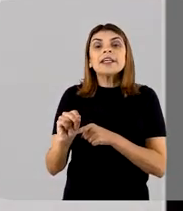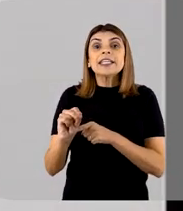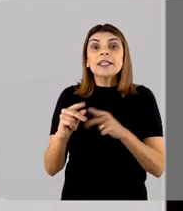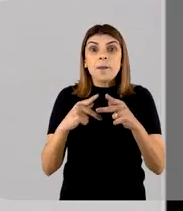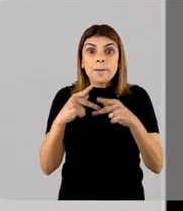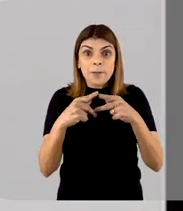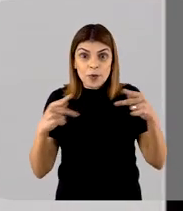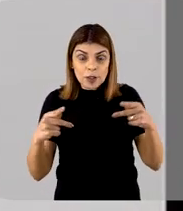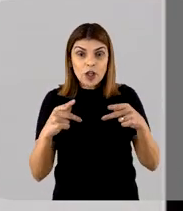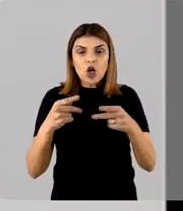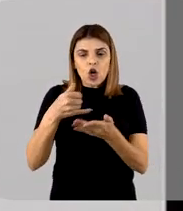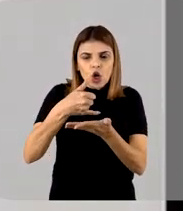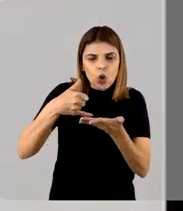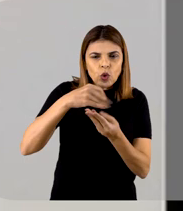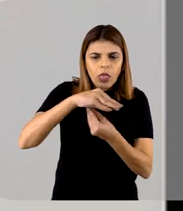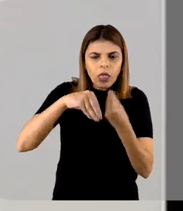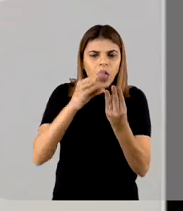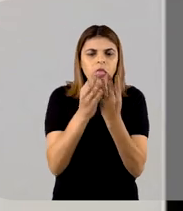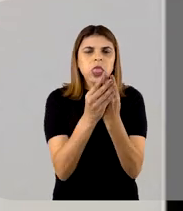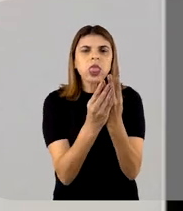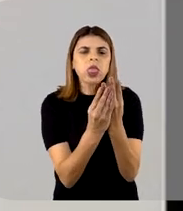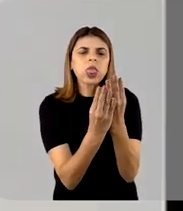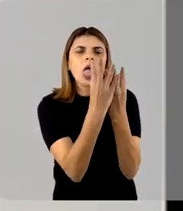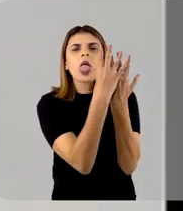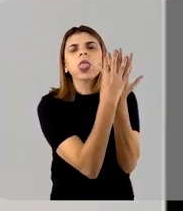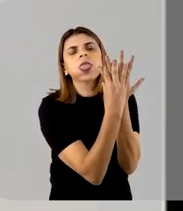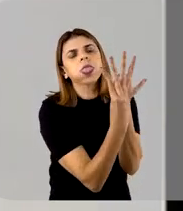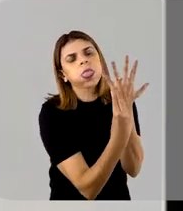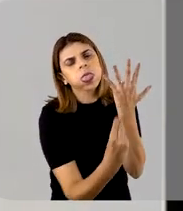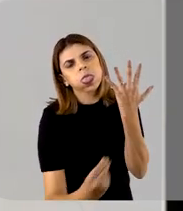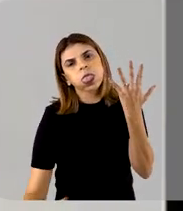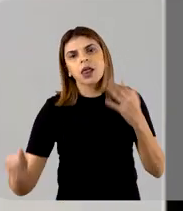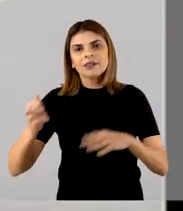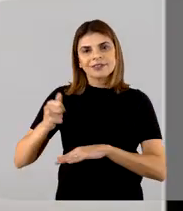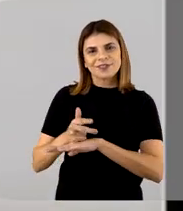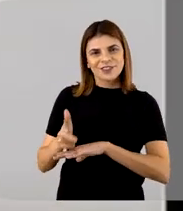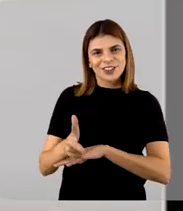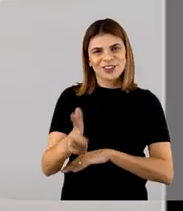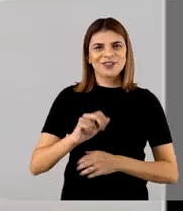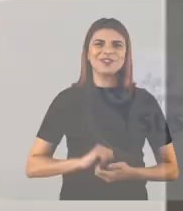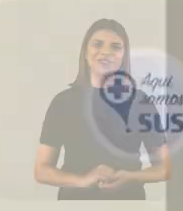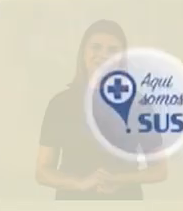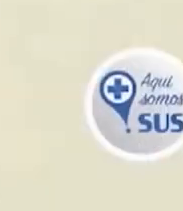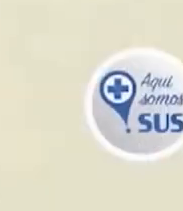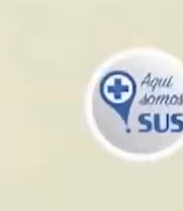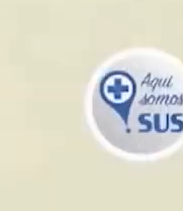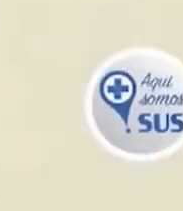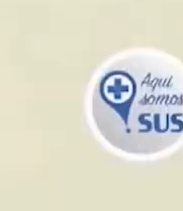gordura, e quando o sabão entra em contato com a gordura, dissolve, e assim o vírus morre.